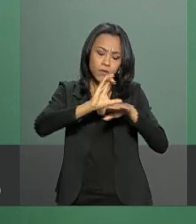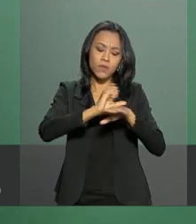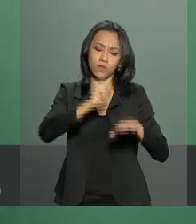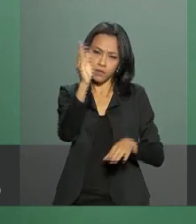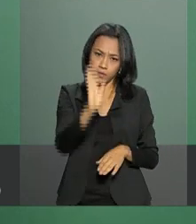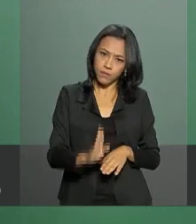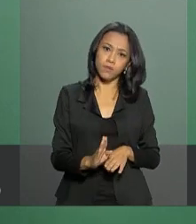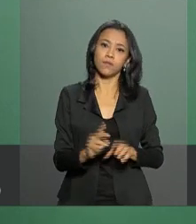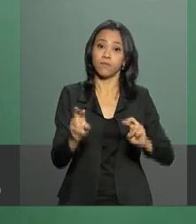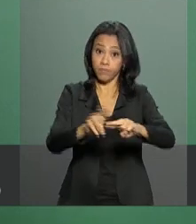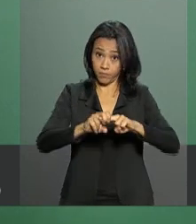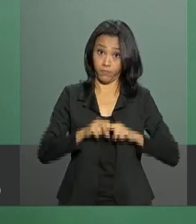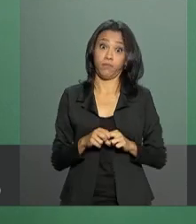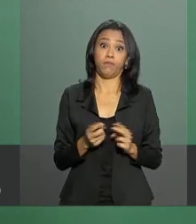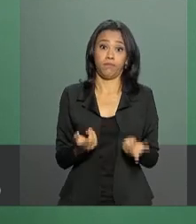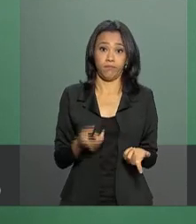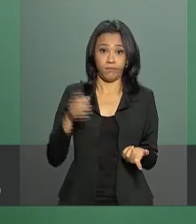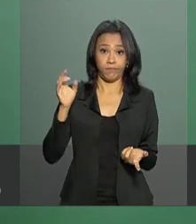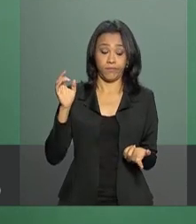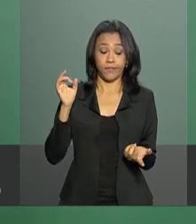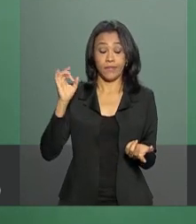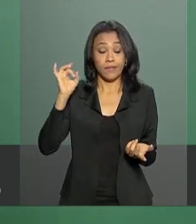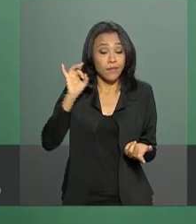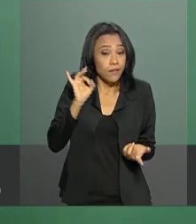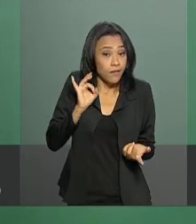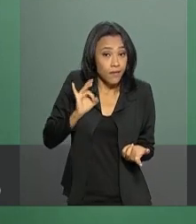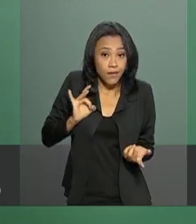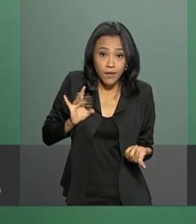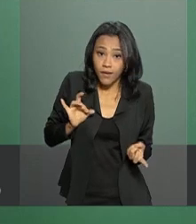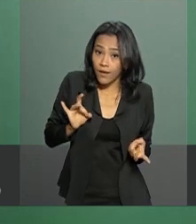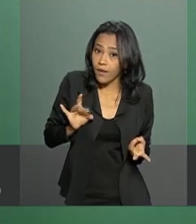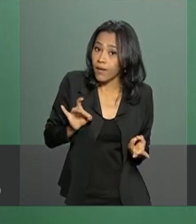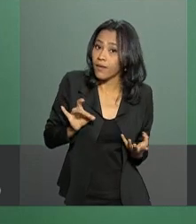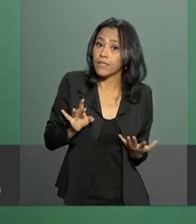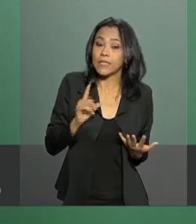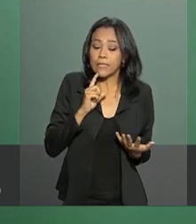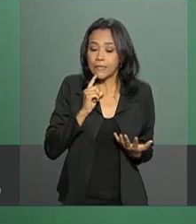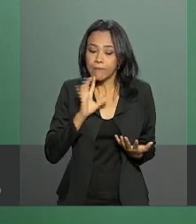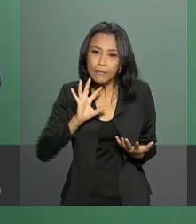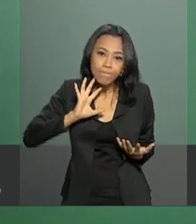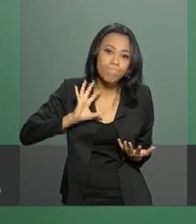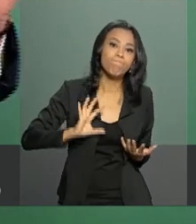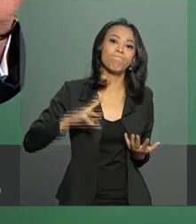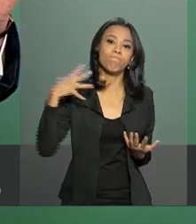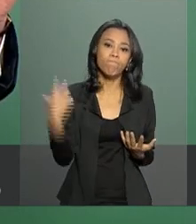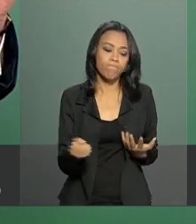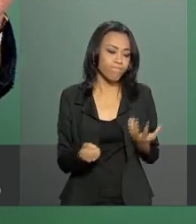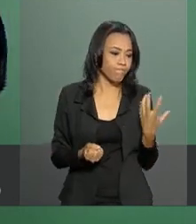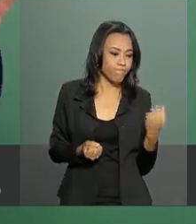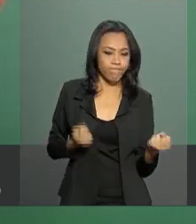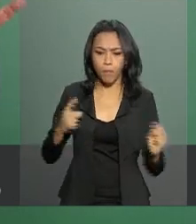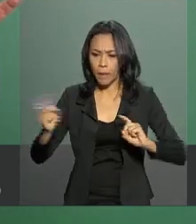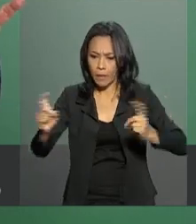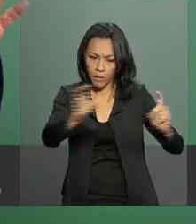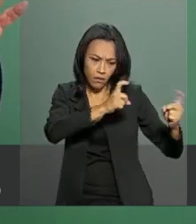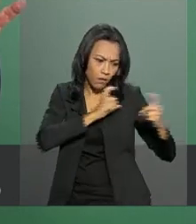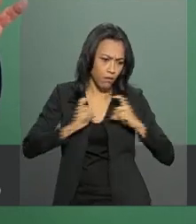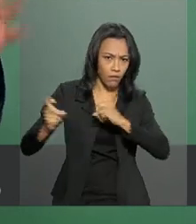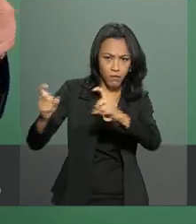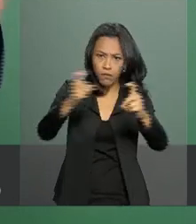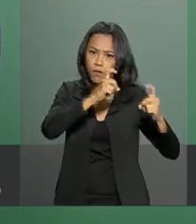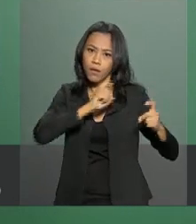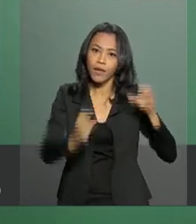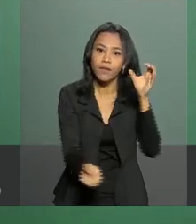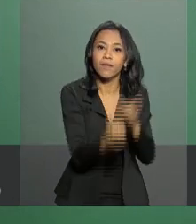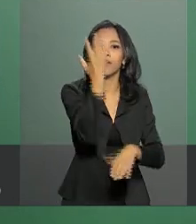portanto em cada instante em que foi preciso criar um novo estatuto e juridicamente o estado é criado